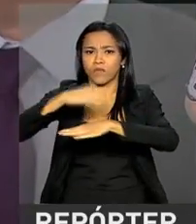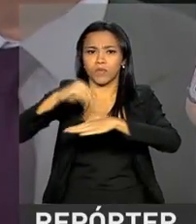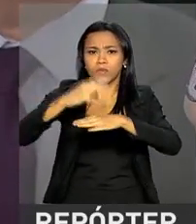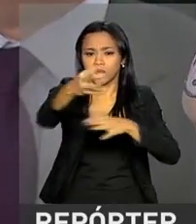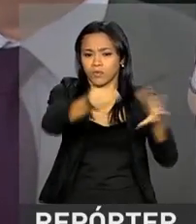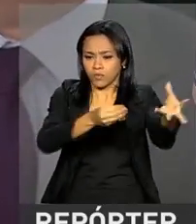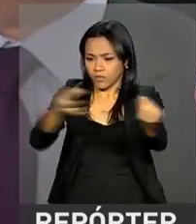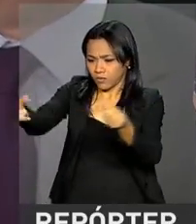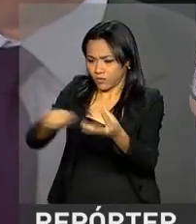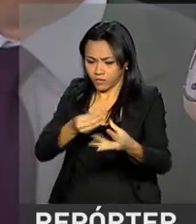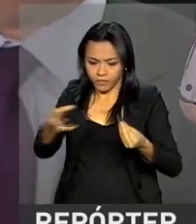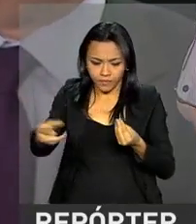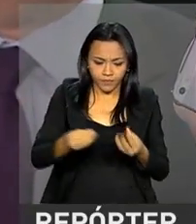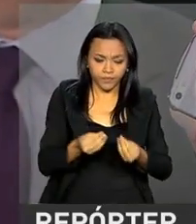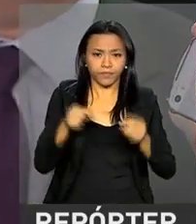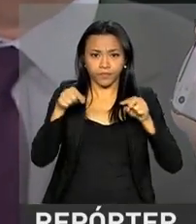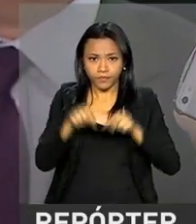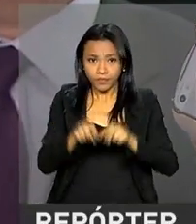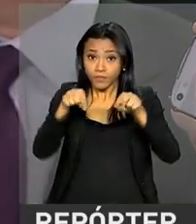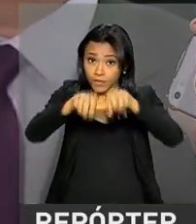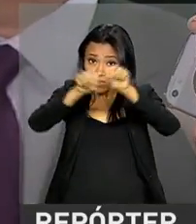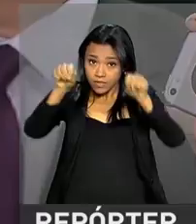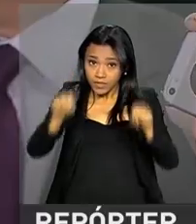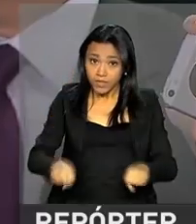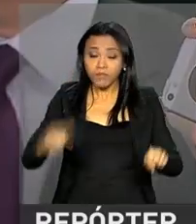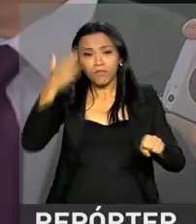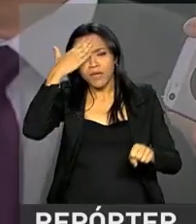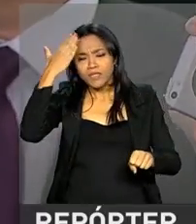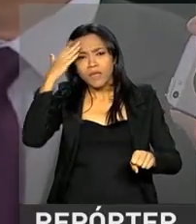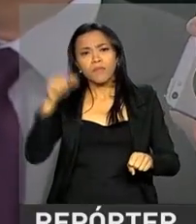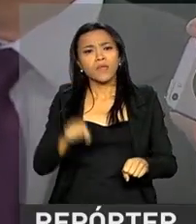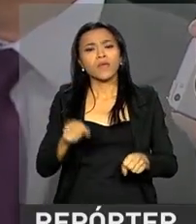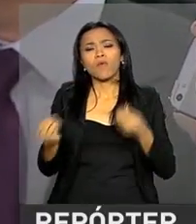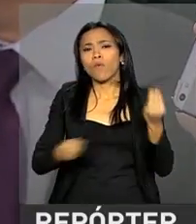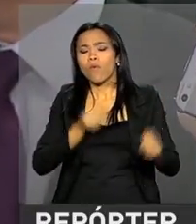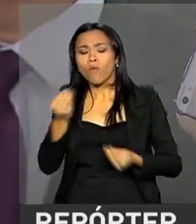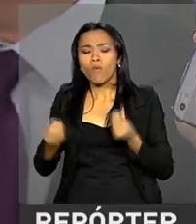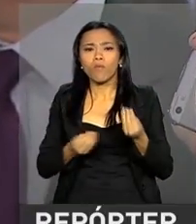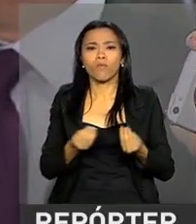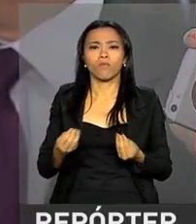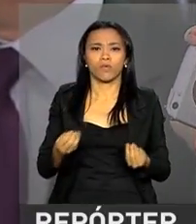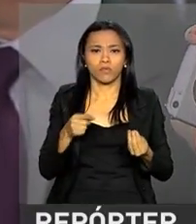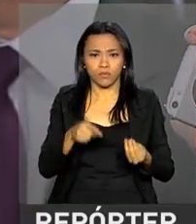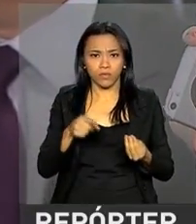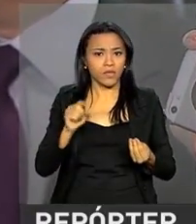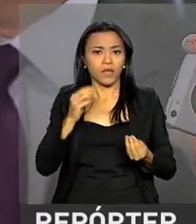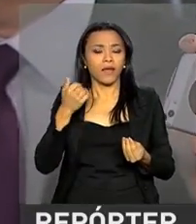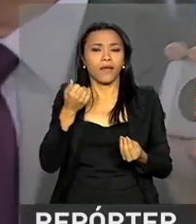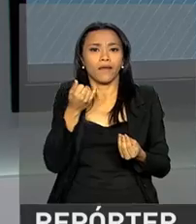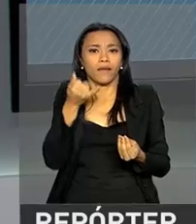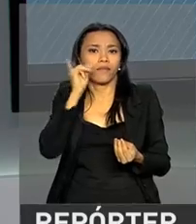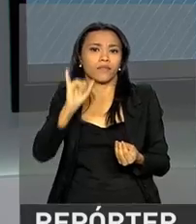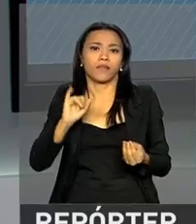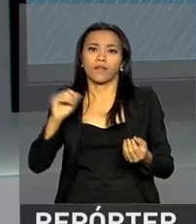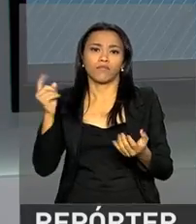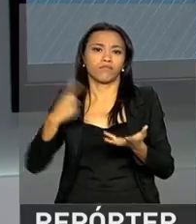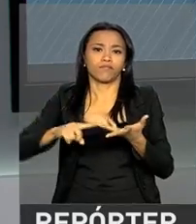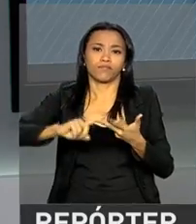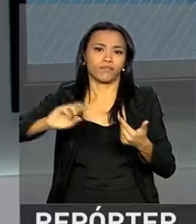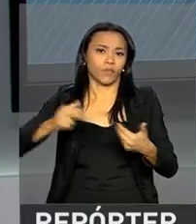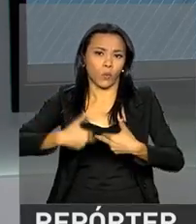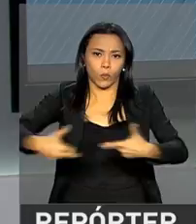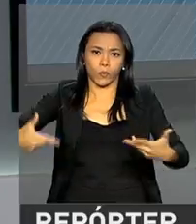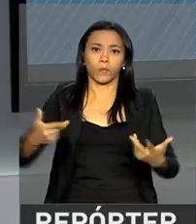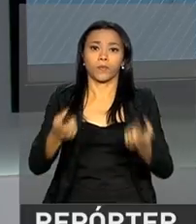a partir daí terá eficiência plena na gestão a destes eventos climáticos em